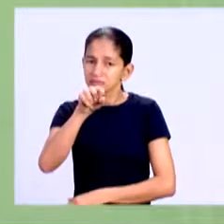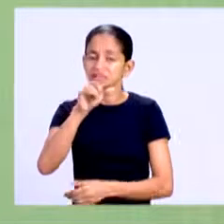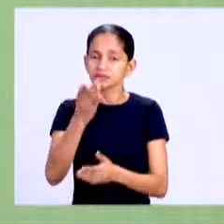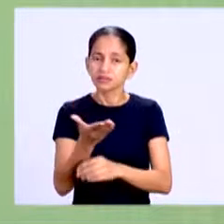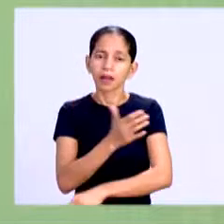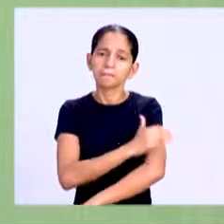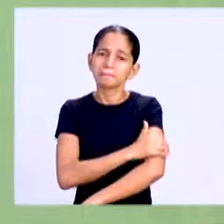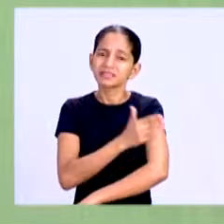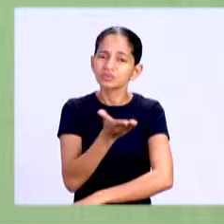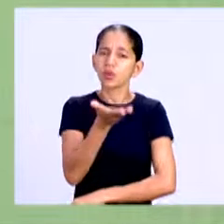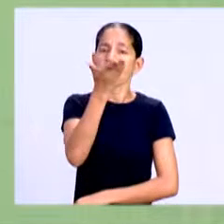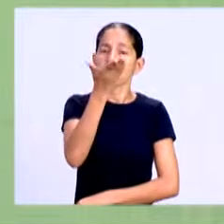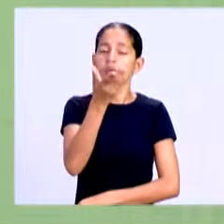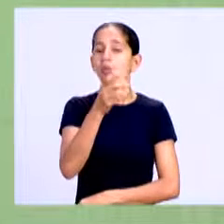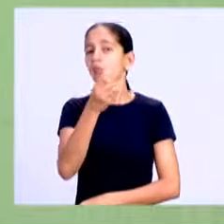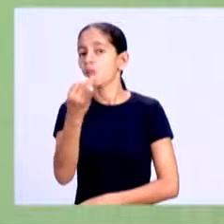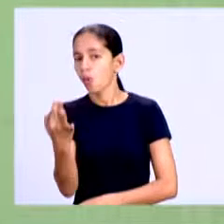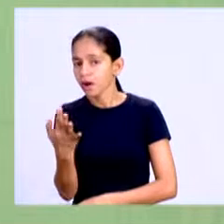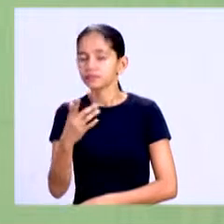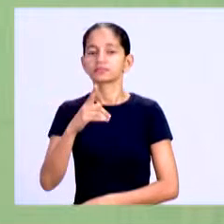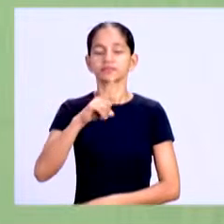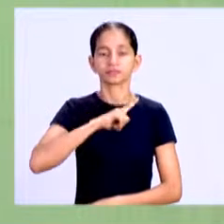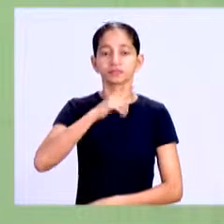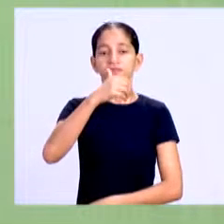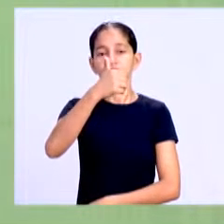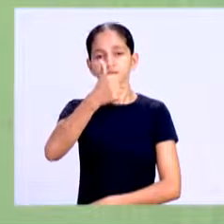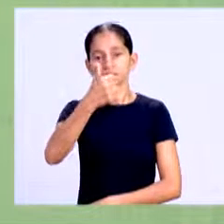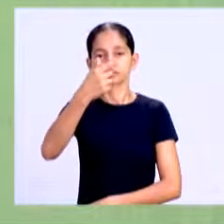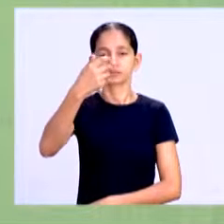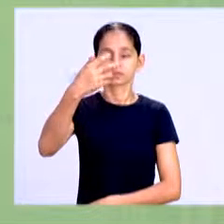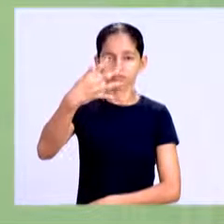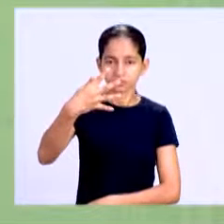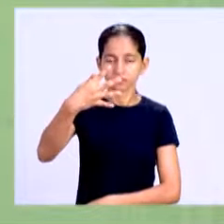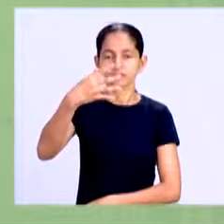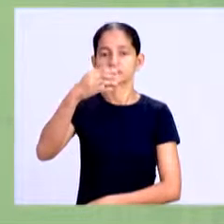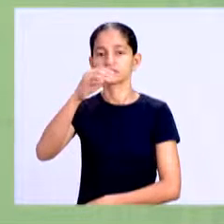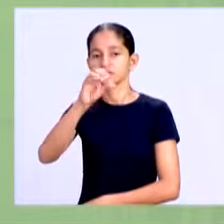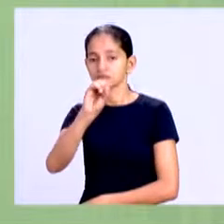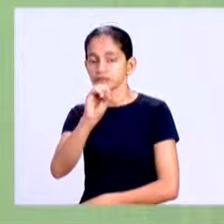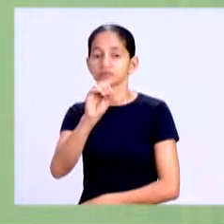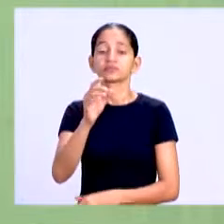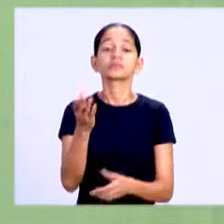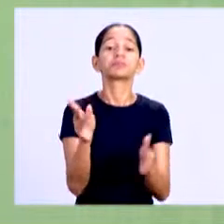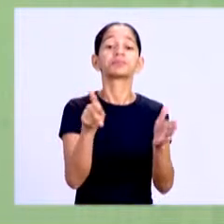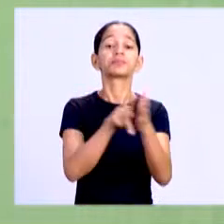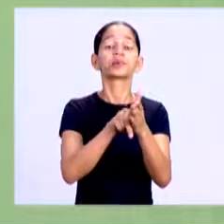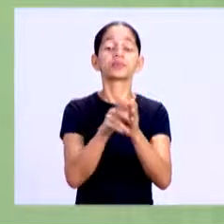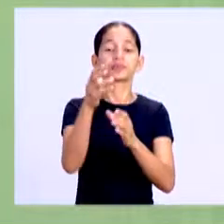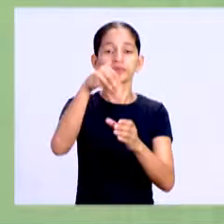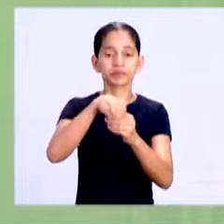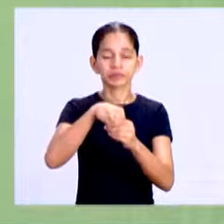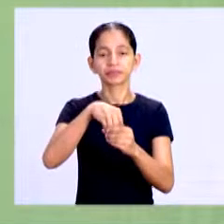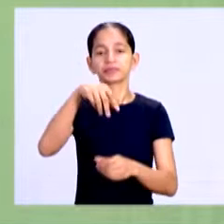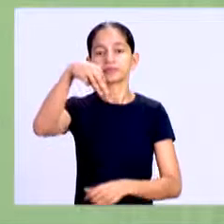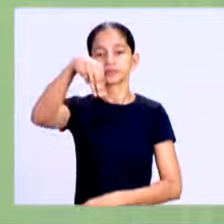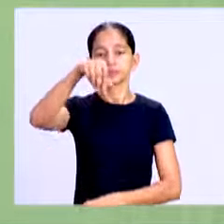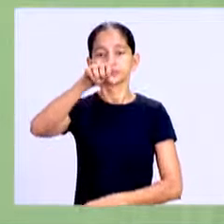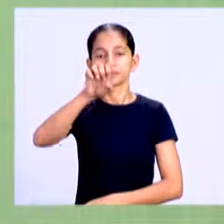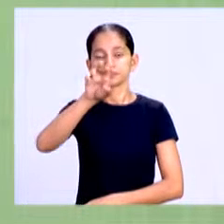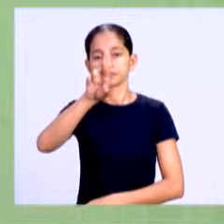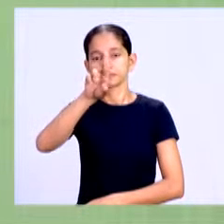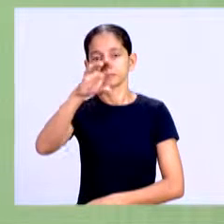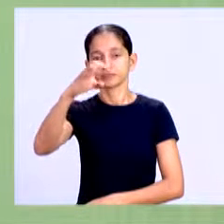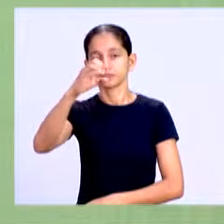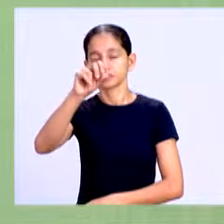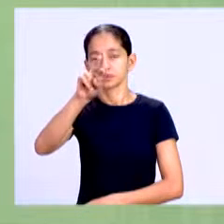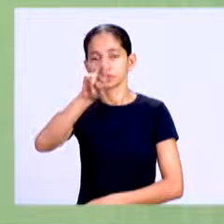aumentada? Valores acima de 140 miligramas de mercúrio para pressão arterial sistólica, que é a